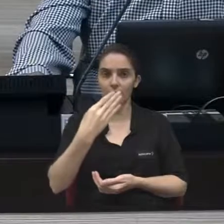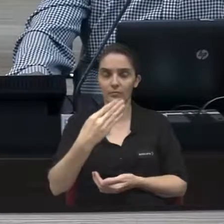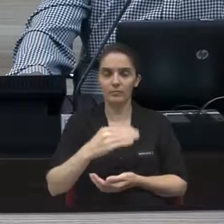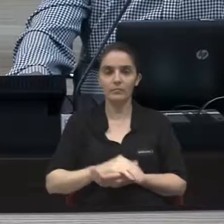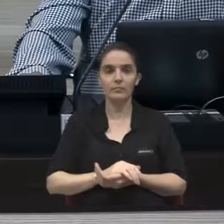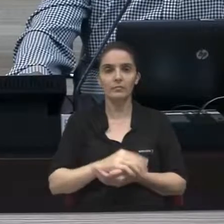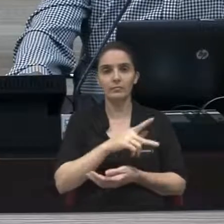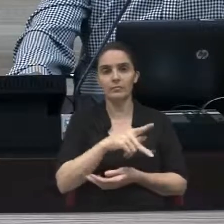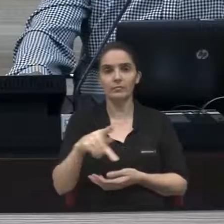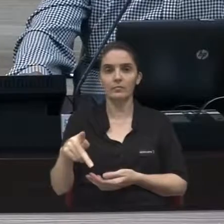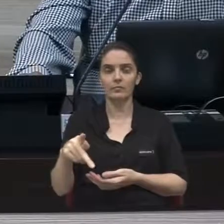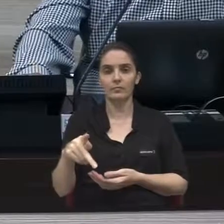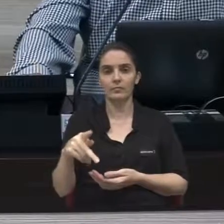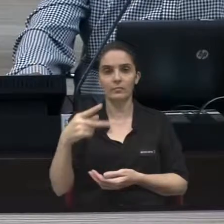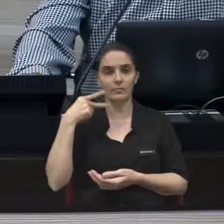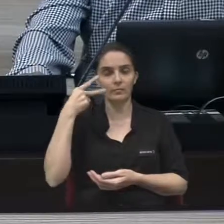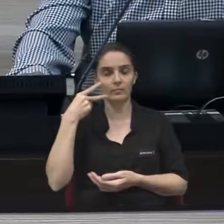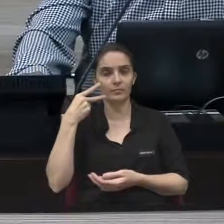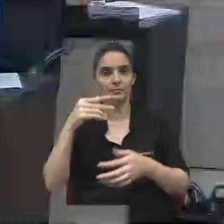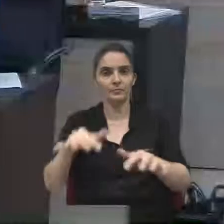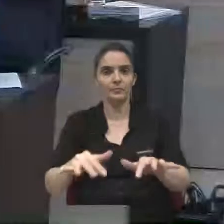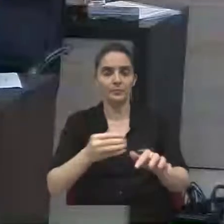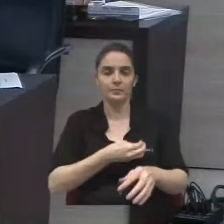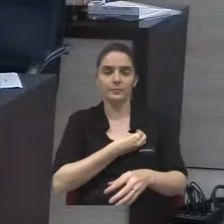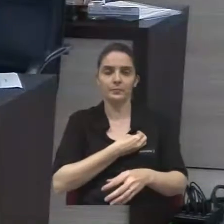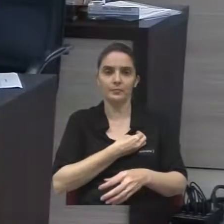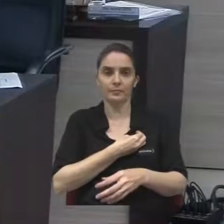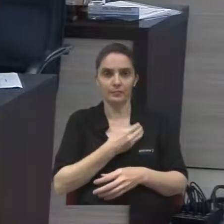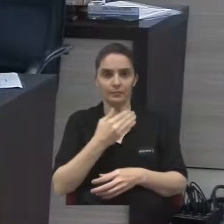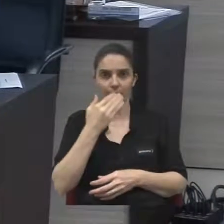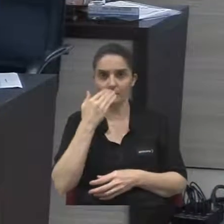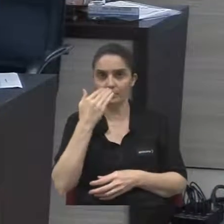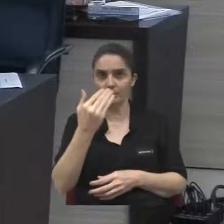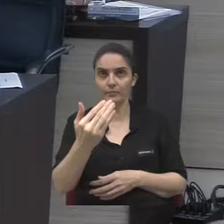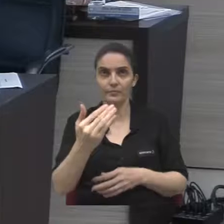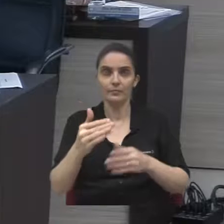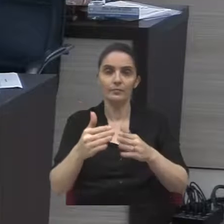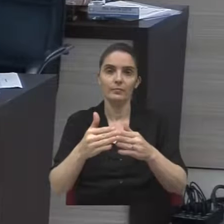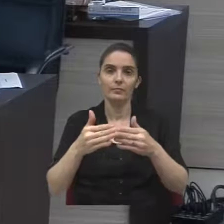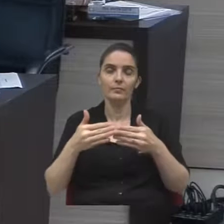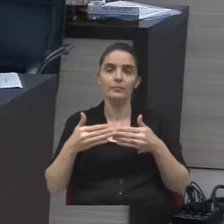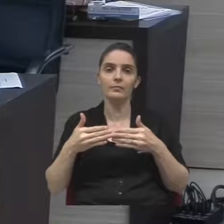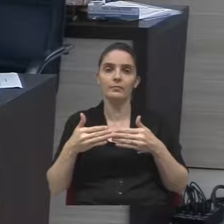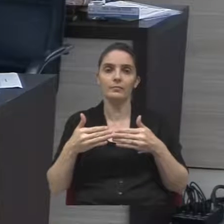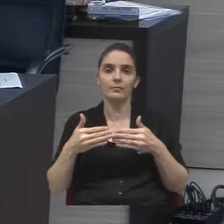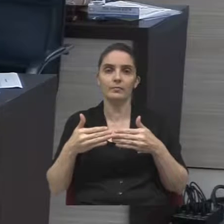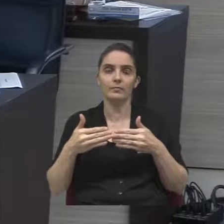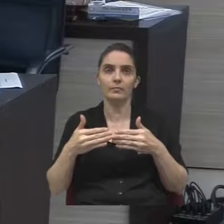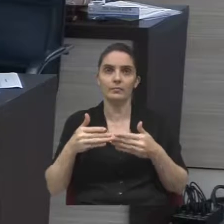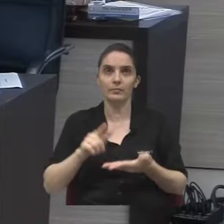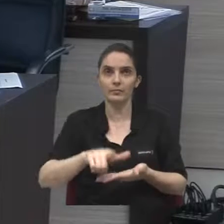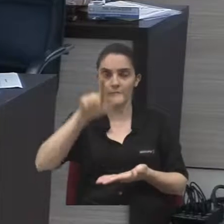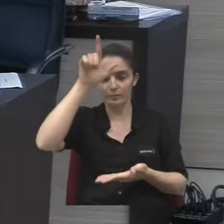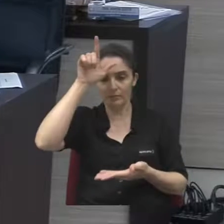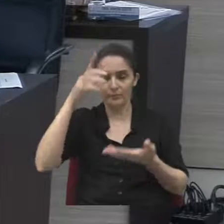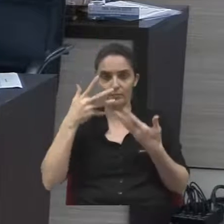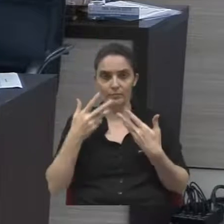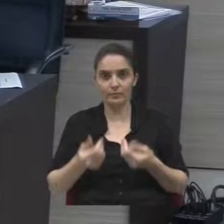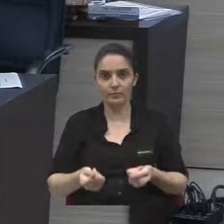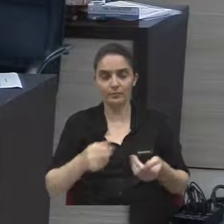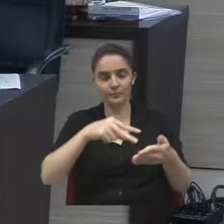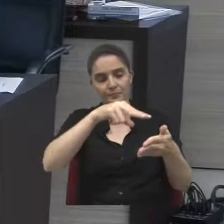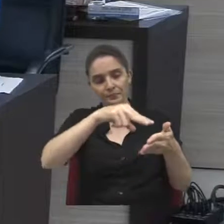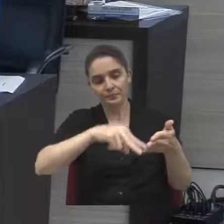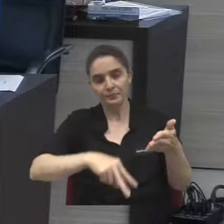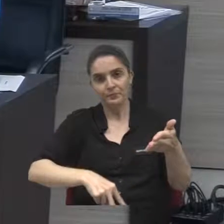nobres colegas por presentes, senhor presidente, eu faço um requerimento com a anuência dos líderes para que os